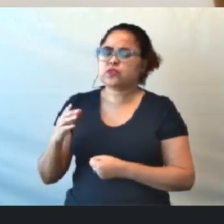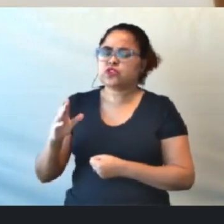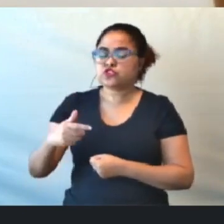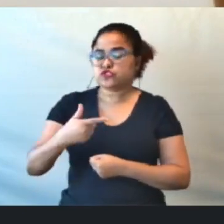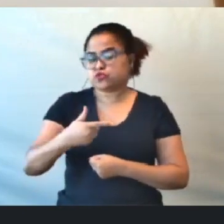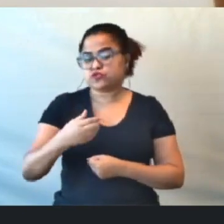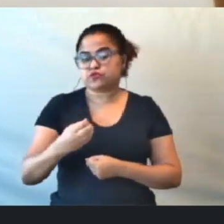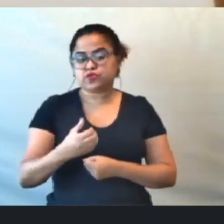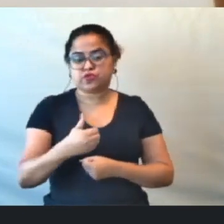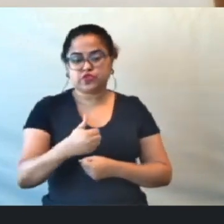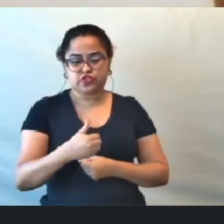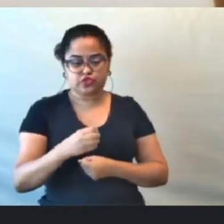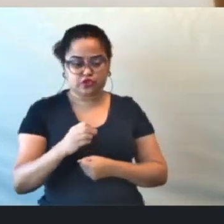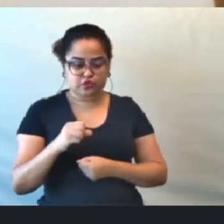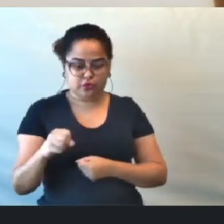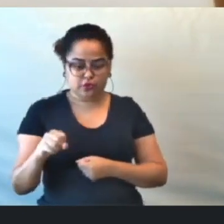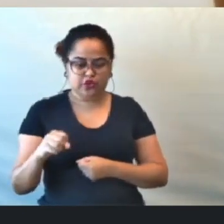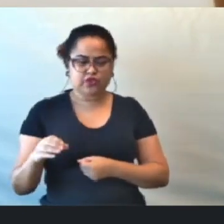de prazo de 1 ano.